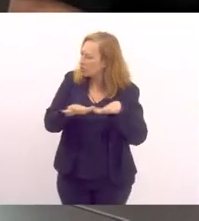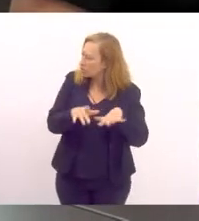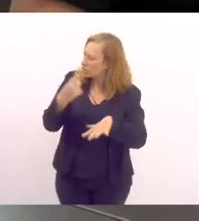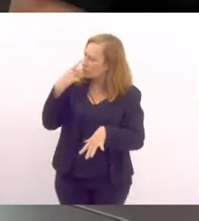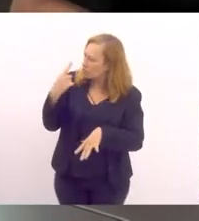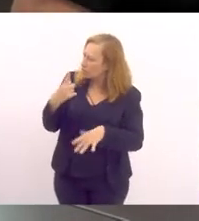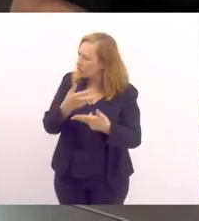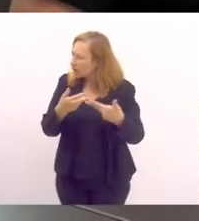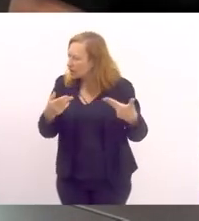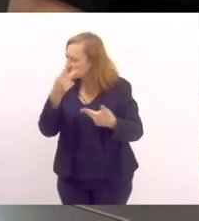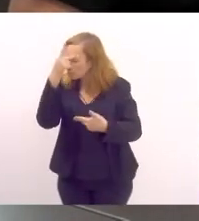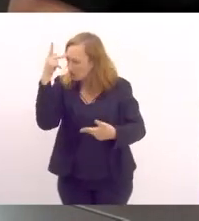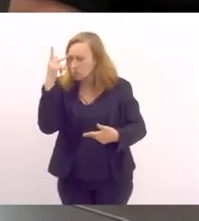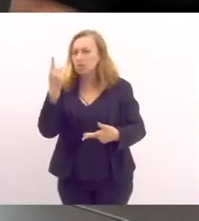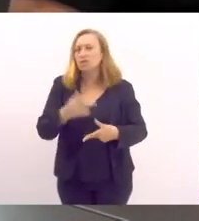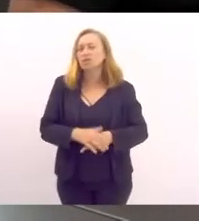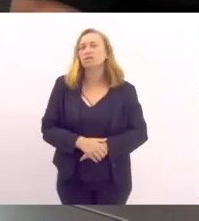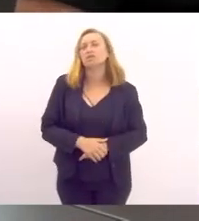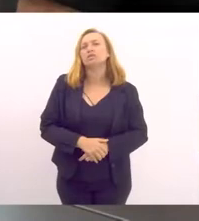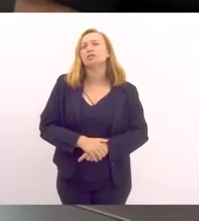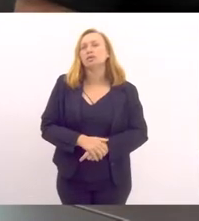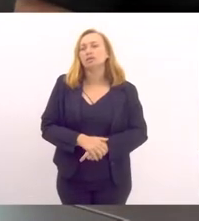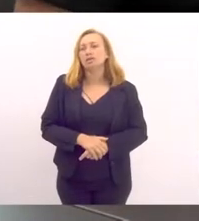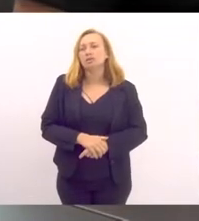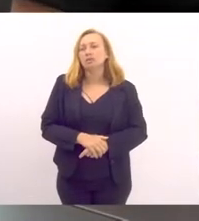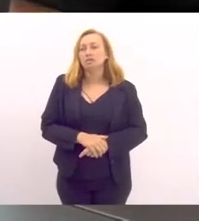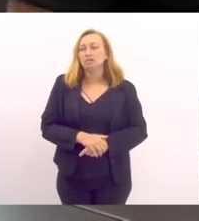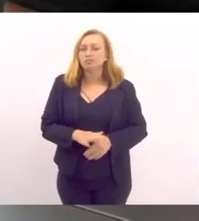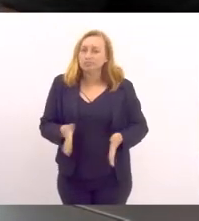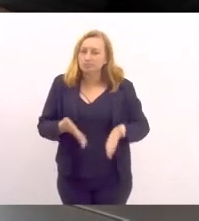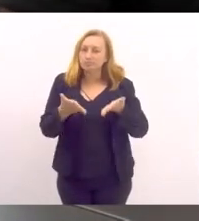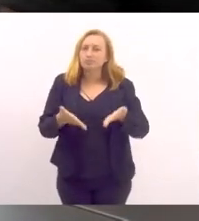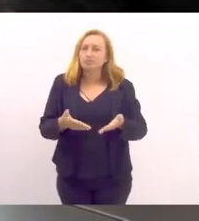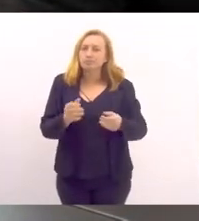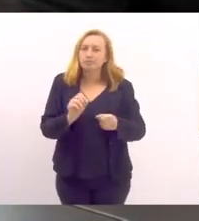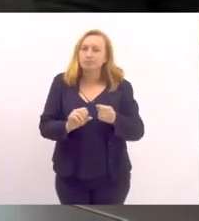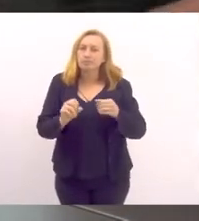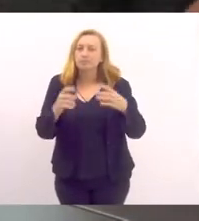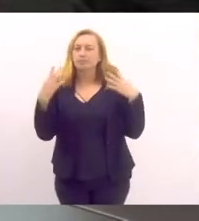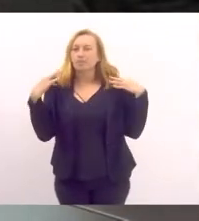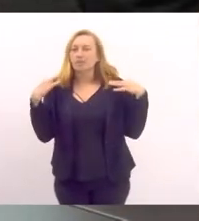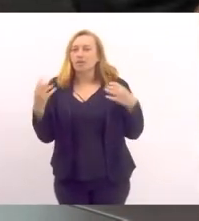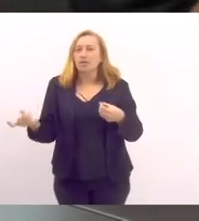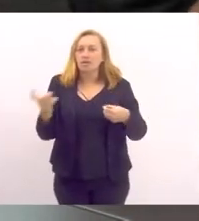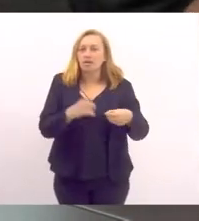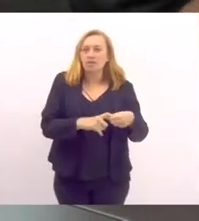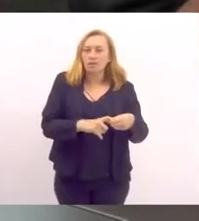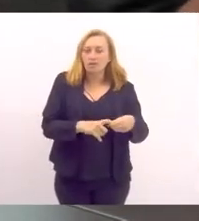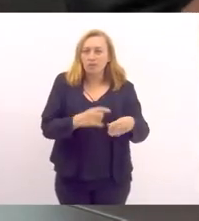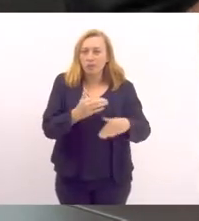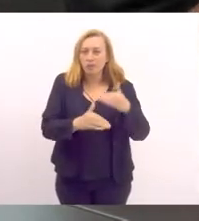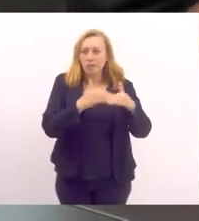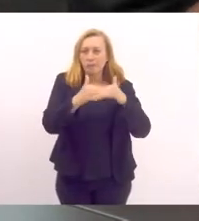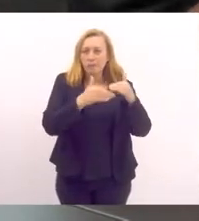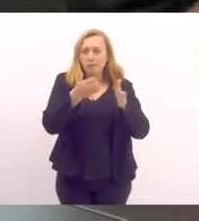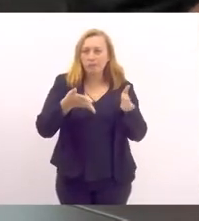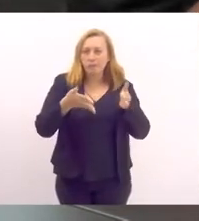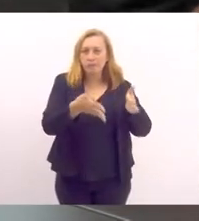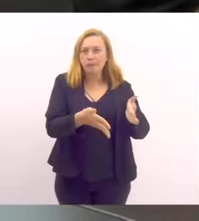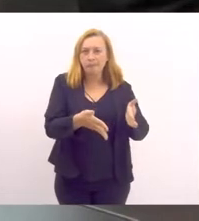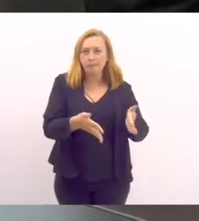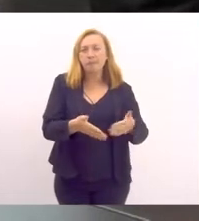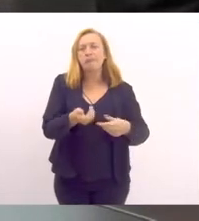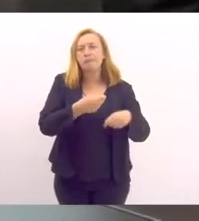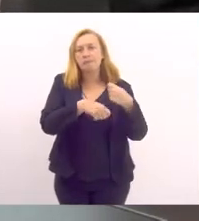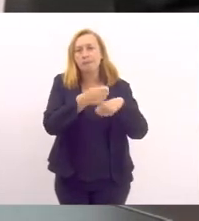várias pessoas que estão assim, empenhadas para fazer que o turismo volte a ser uma mola propulsora da economia,